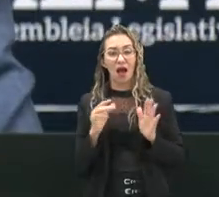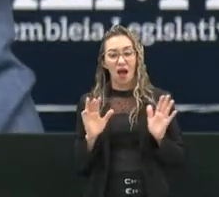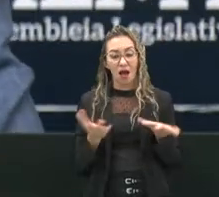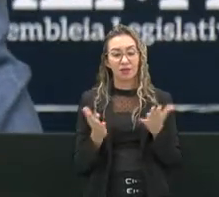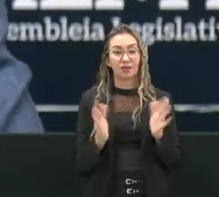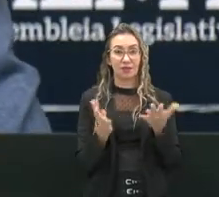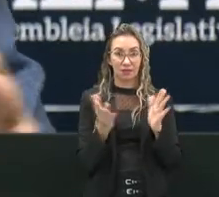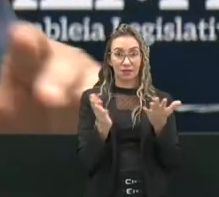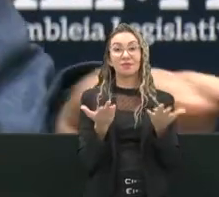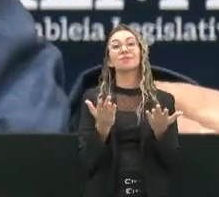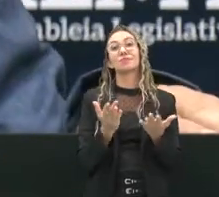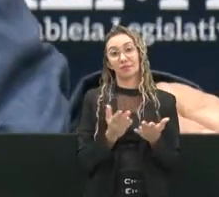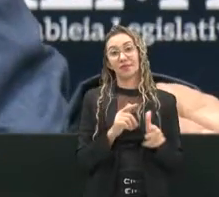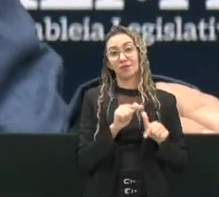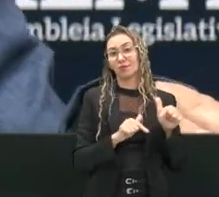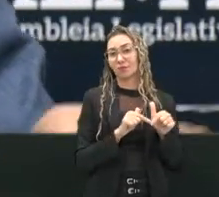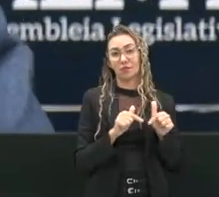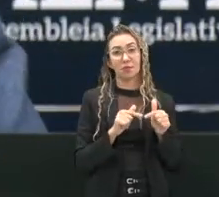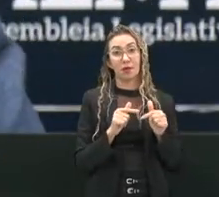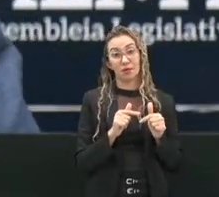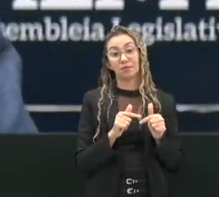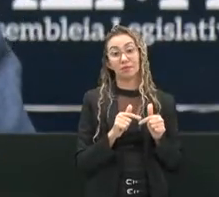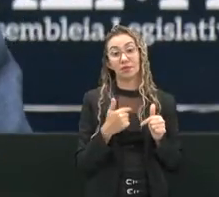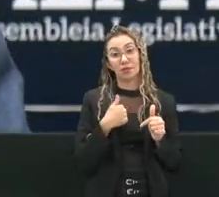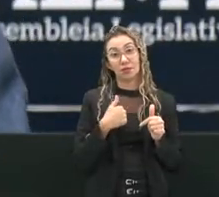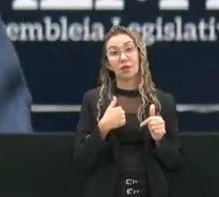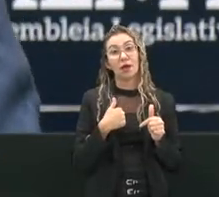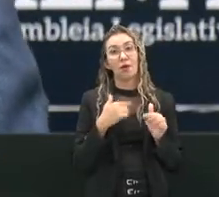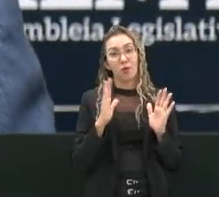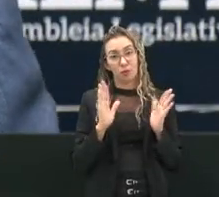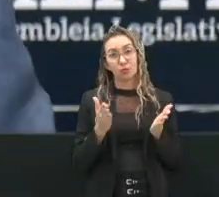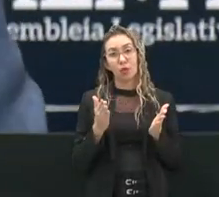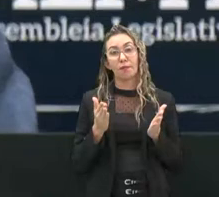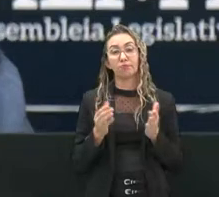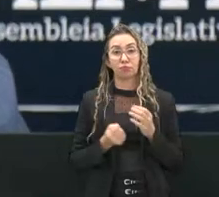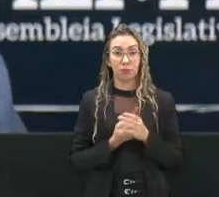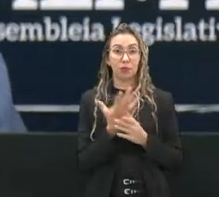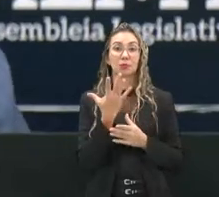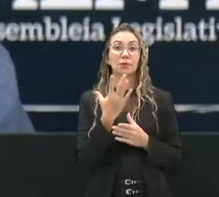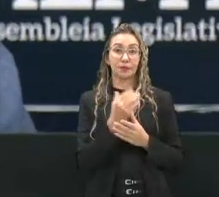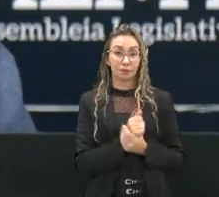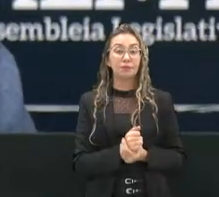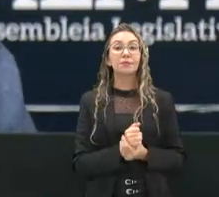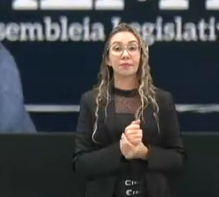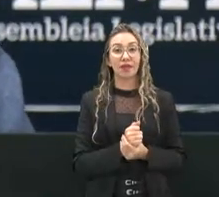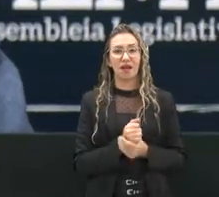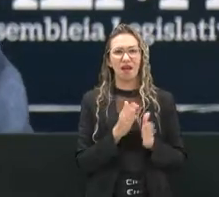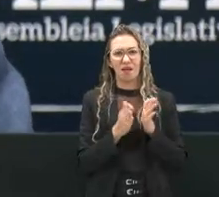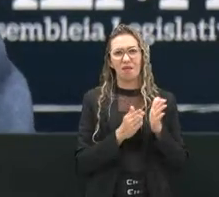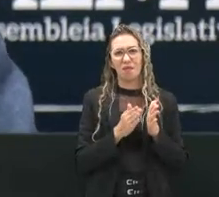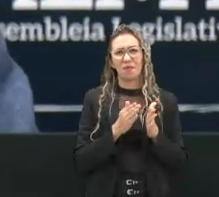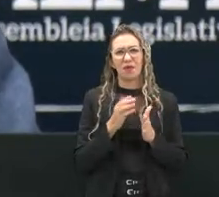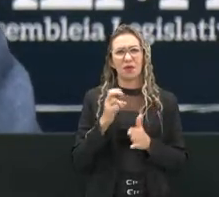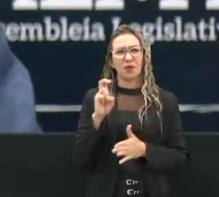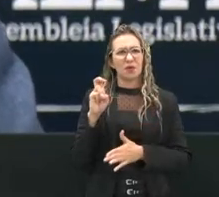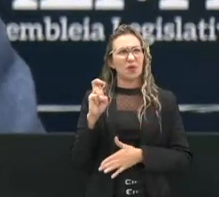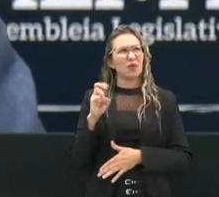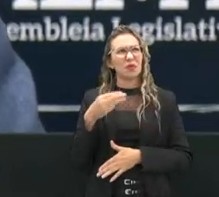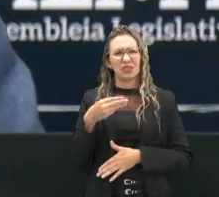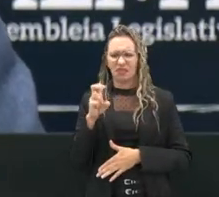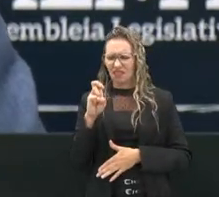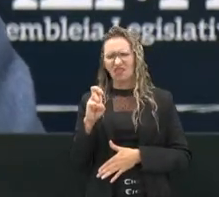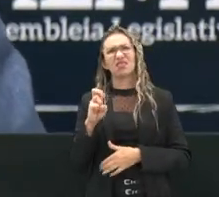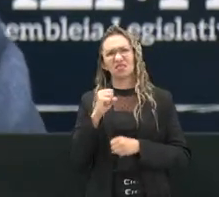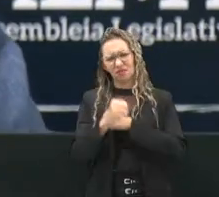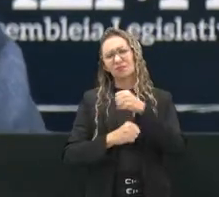incentivador dos trabalhos que eu fiz aí nos últimos 30, 35 anos aqui em Mato Grosso,